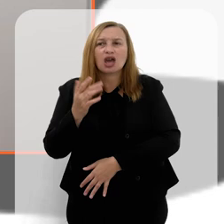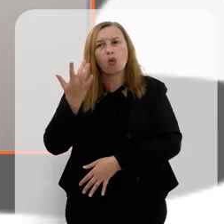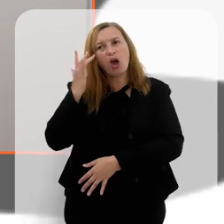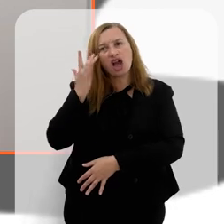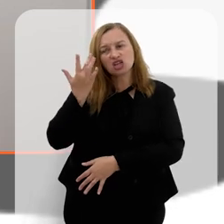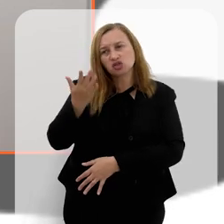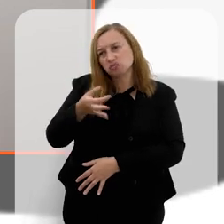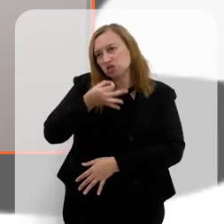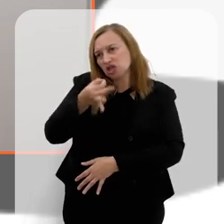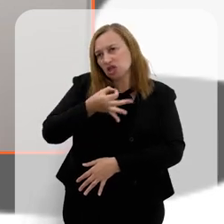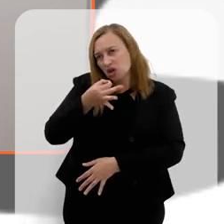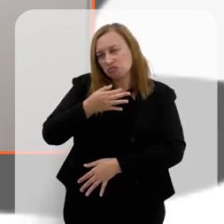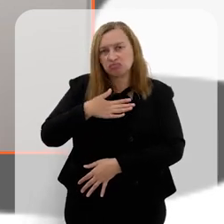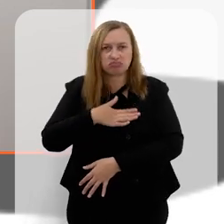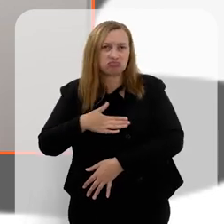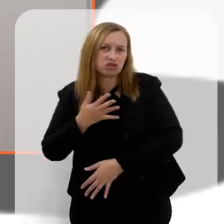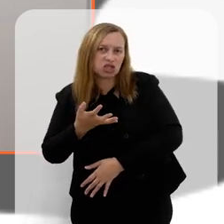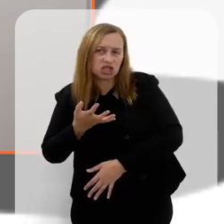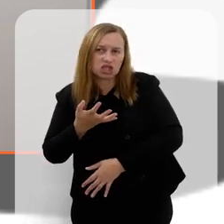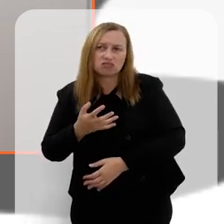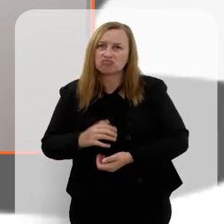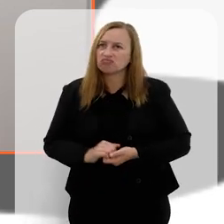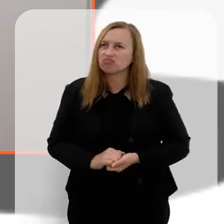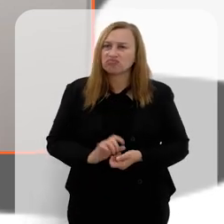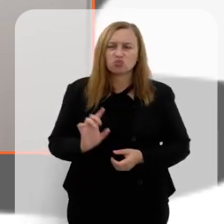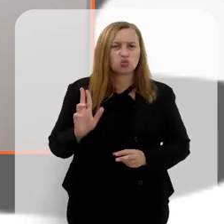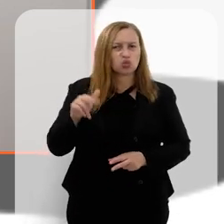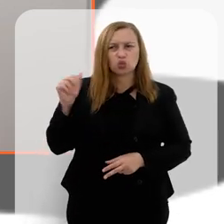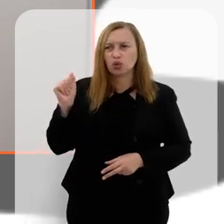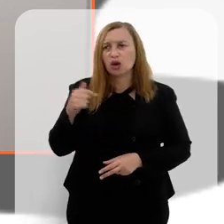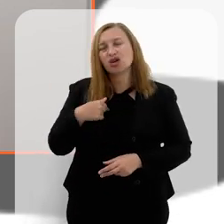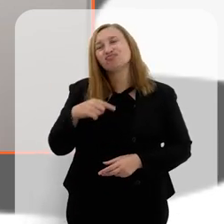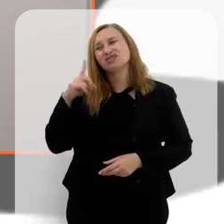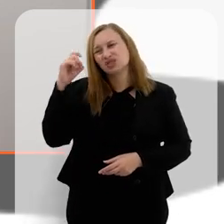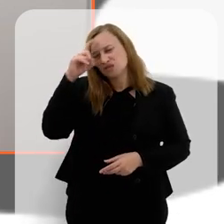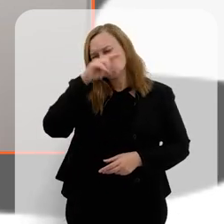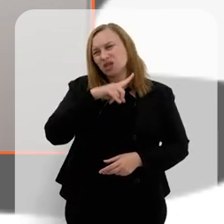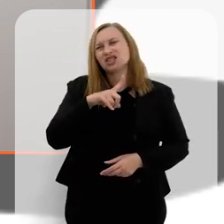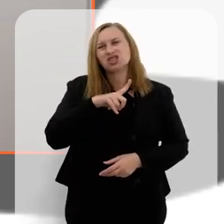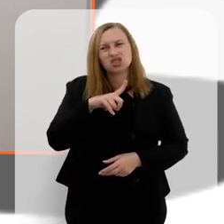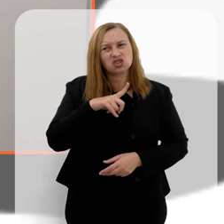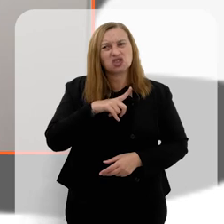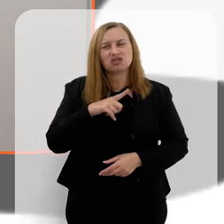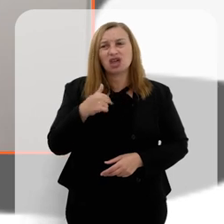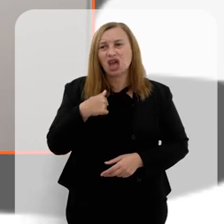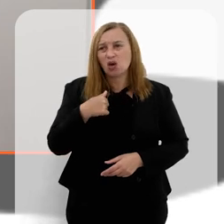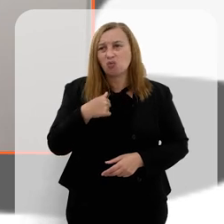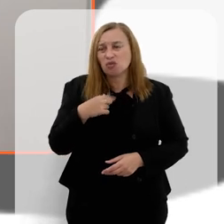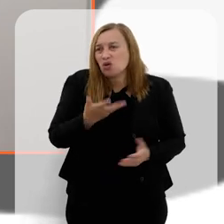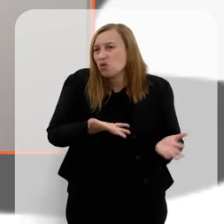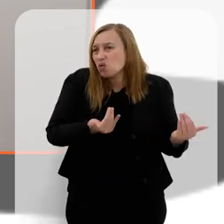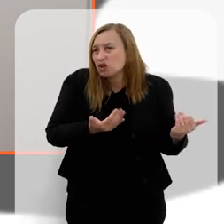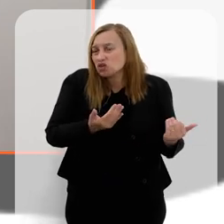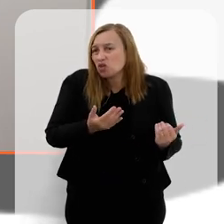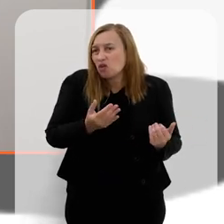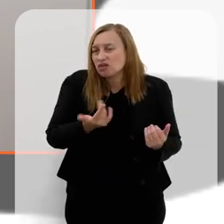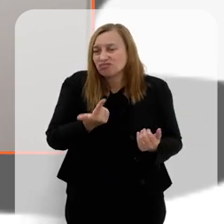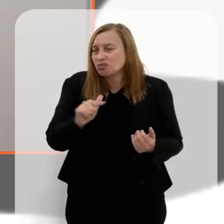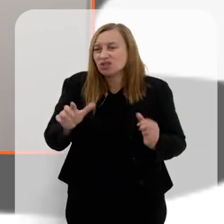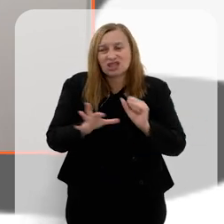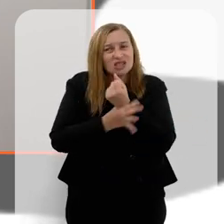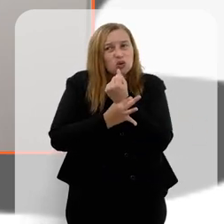que que eu gostava, o que que eu queria, nunca. E eu tive dificuldade, eu me tornei uma